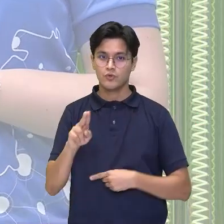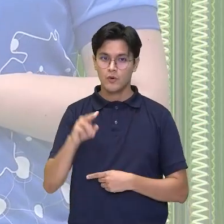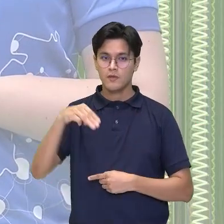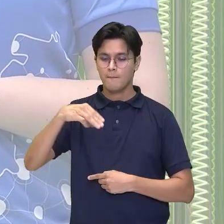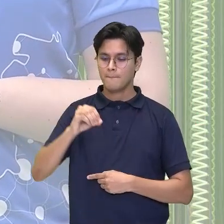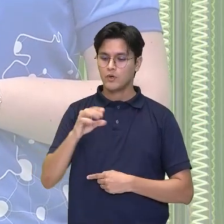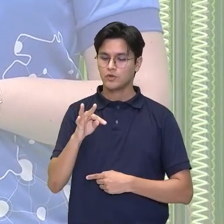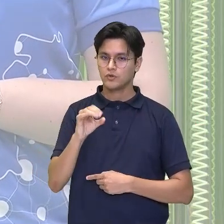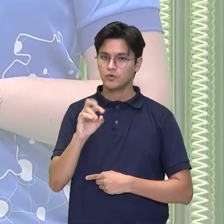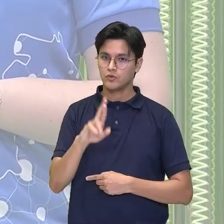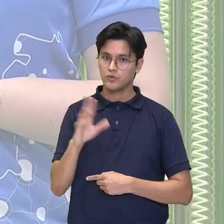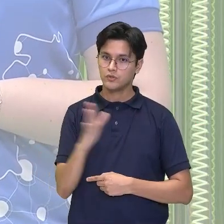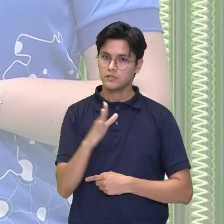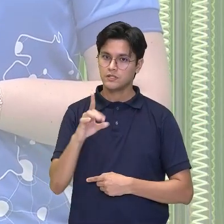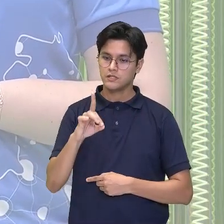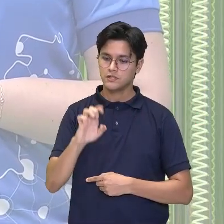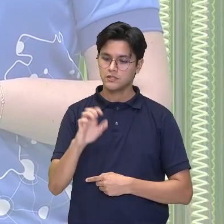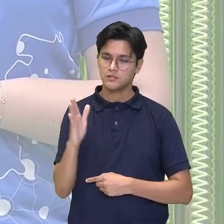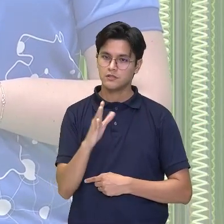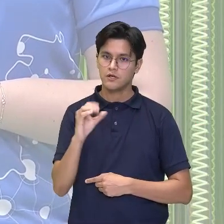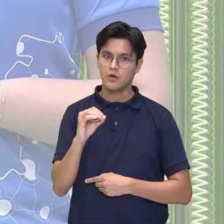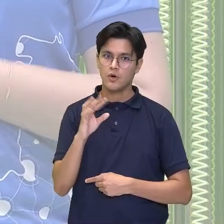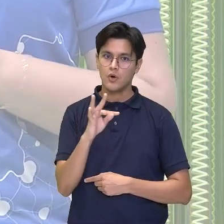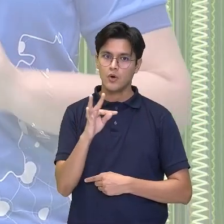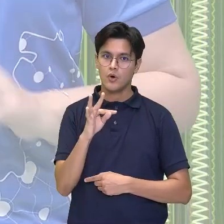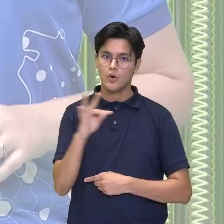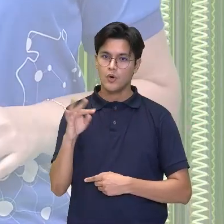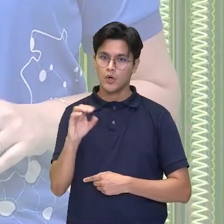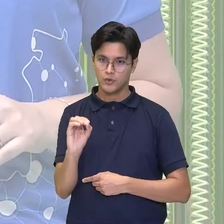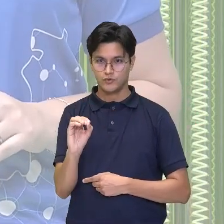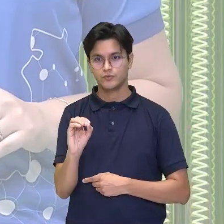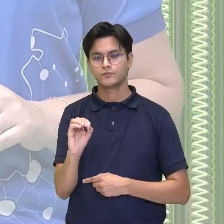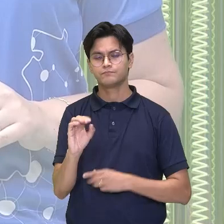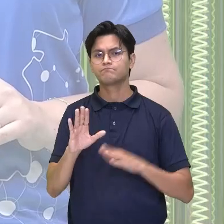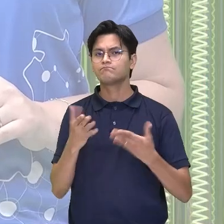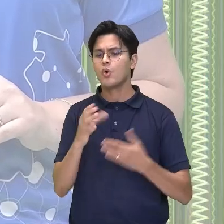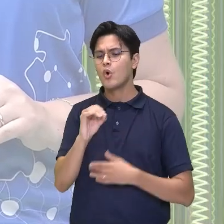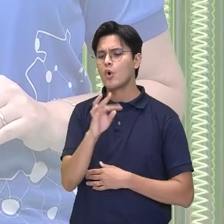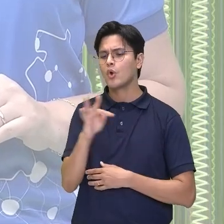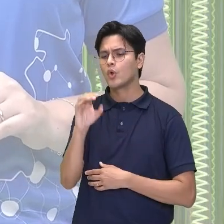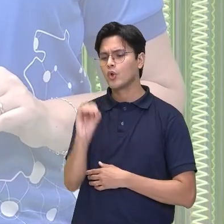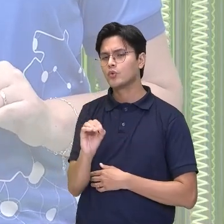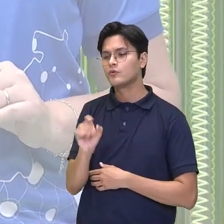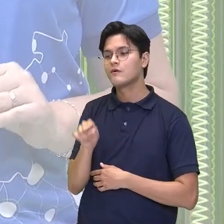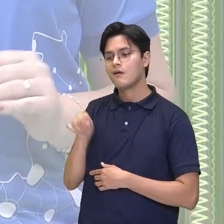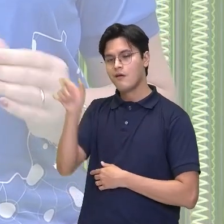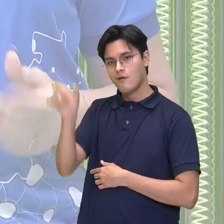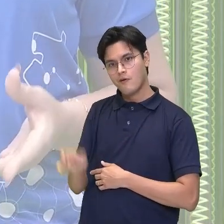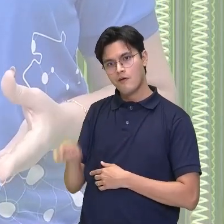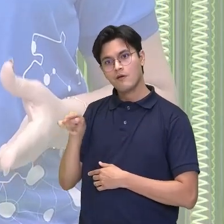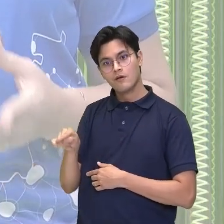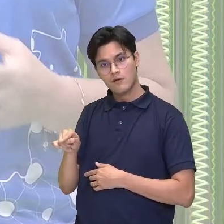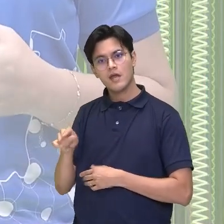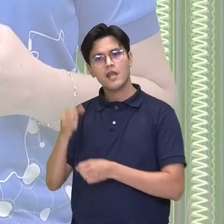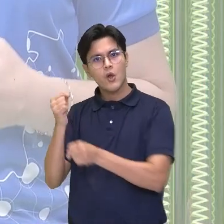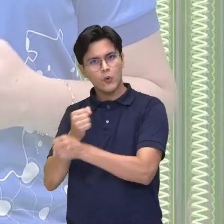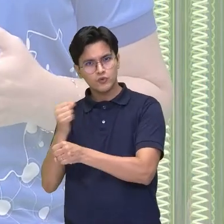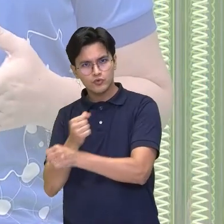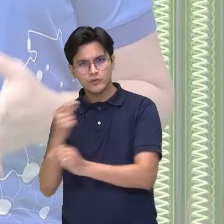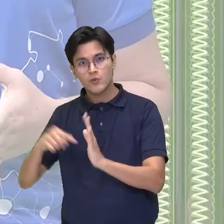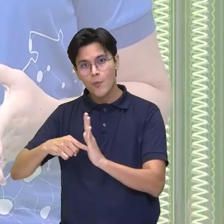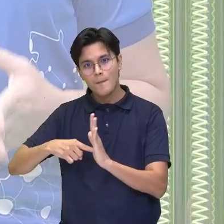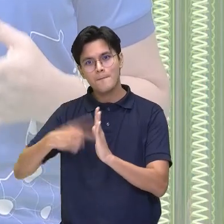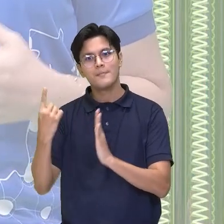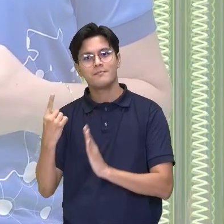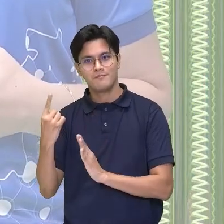quem foi, né? Então, Otto, pessoal, foi quem inventou e construiu o primeiro motor de combustão interna de